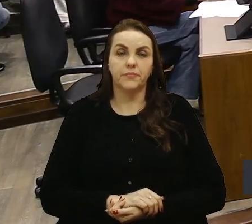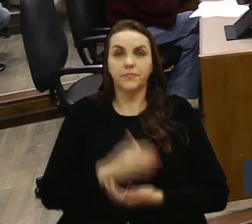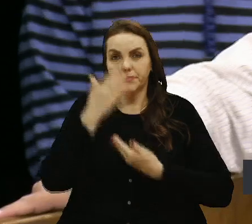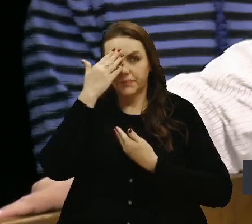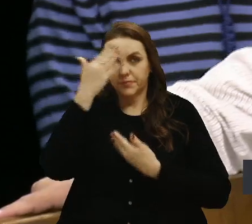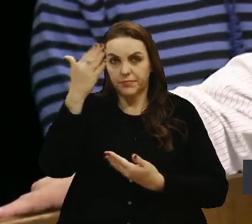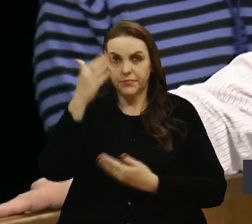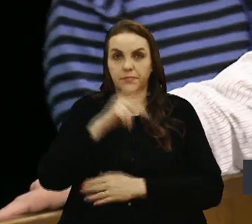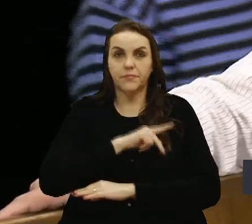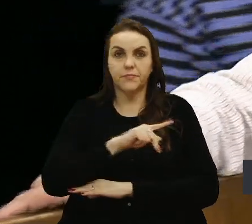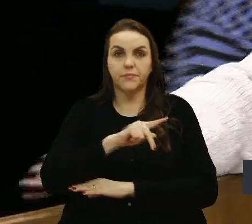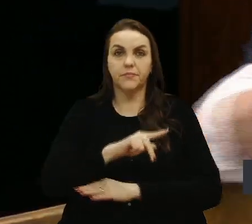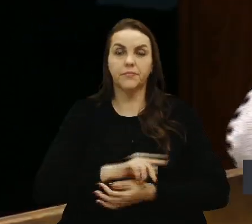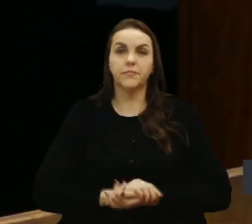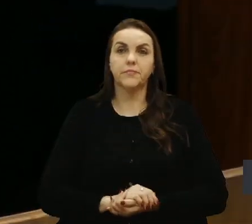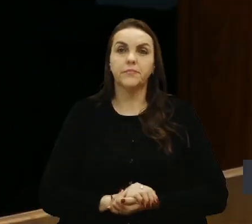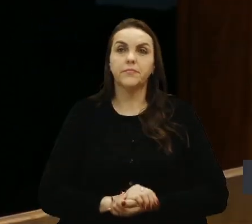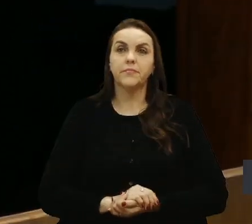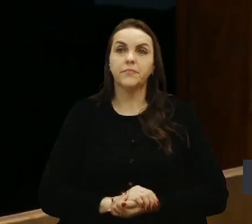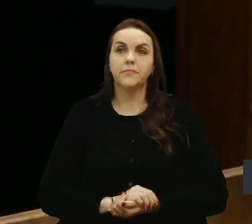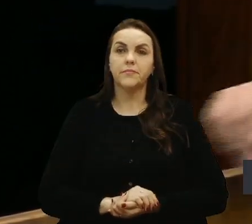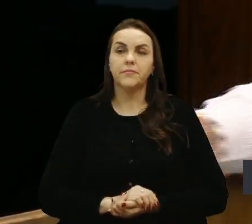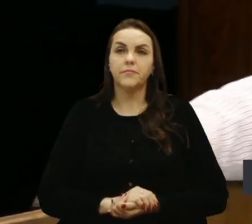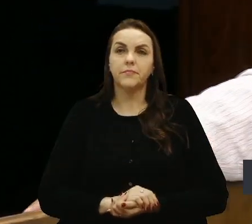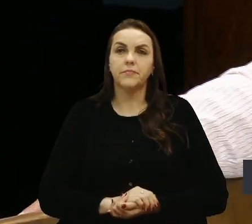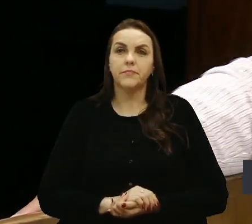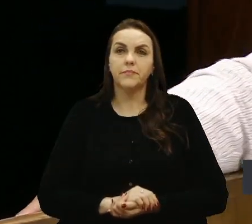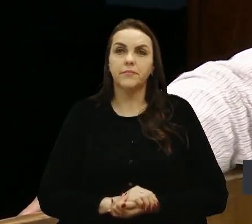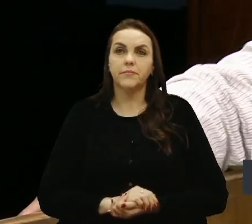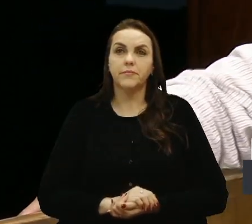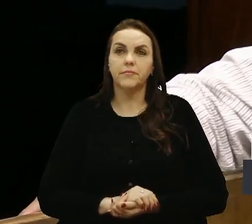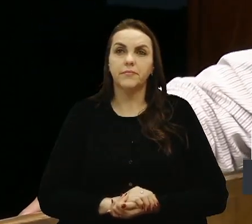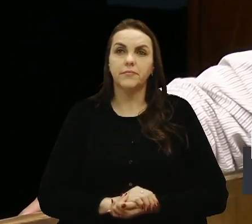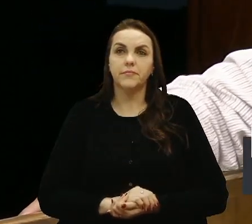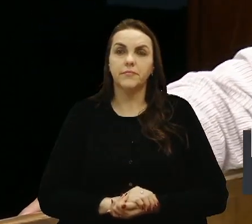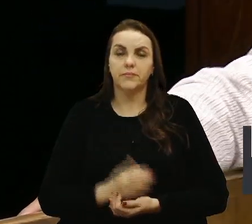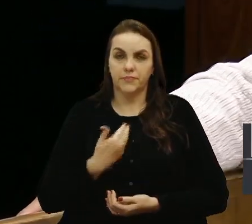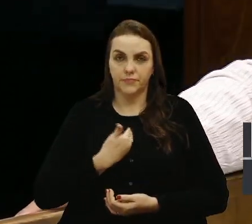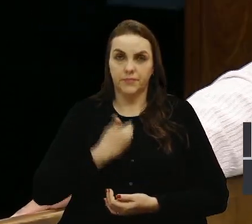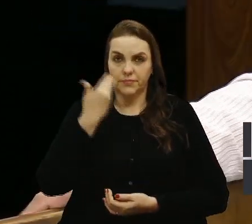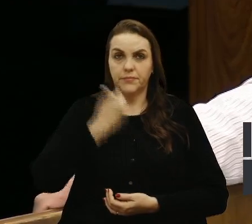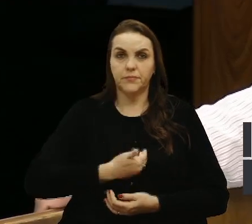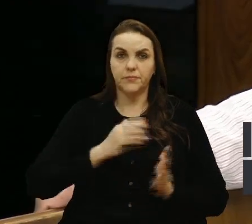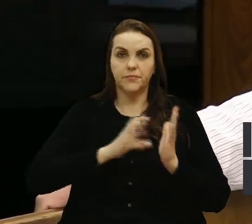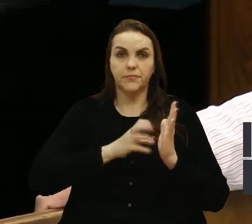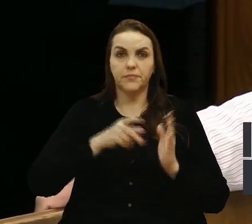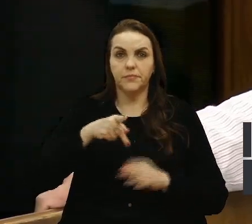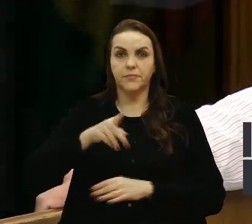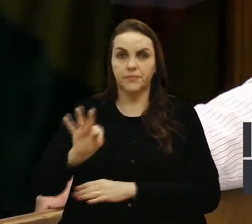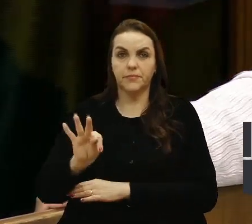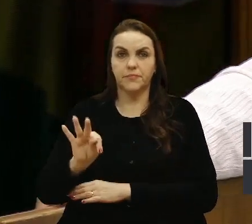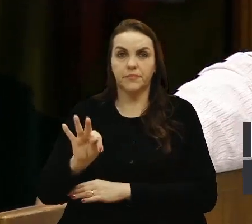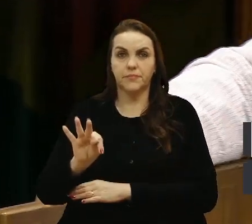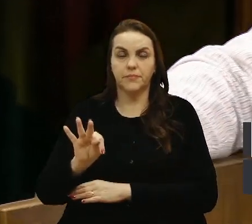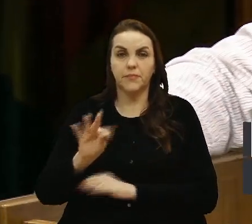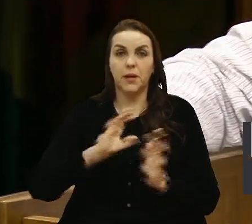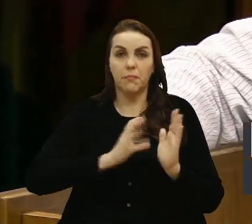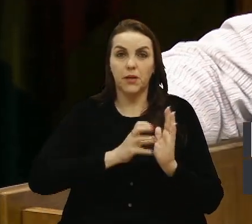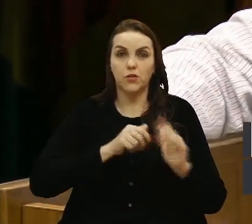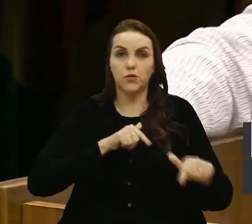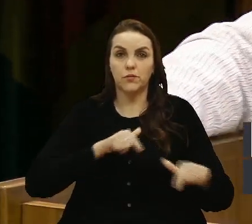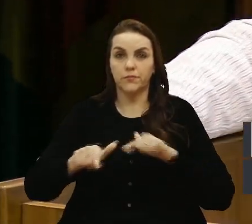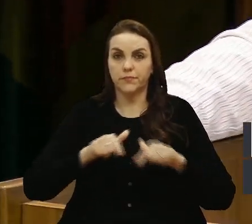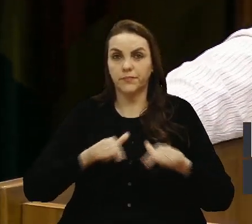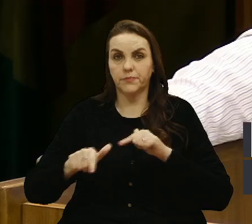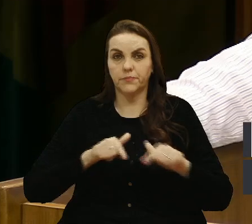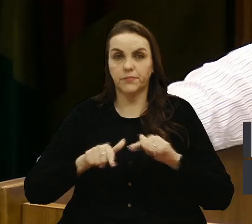Obrigado, presidente. Eu sou do PT, do Partido dos Trabalhadores, e tenho